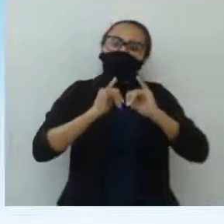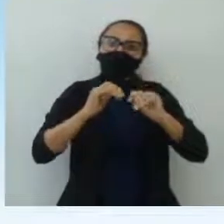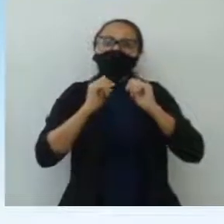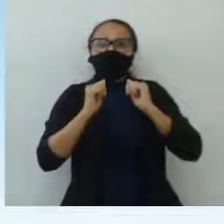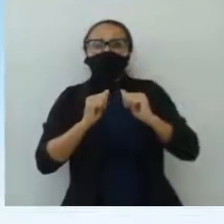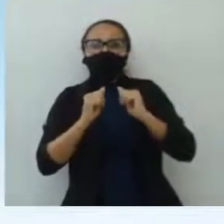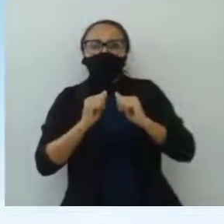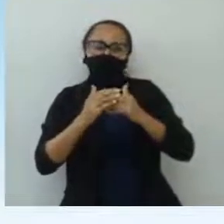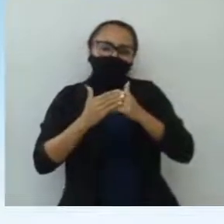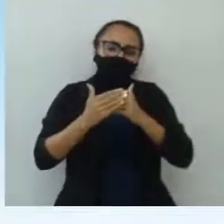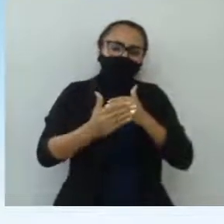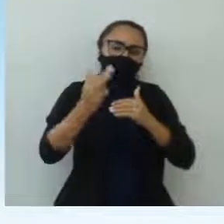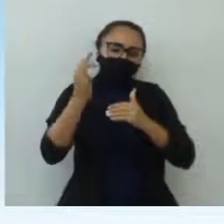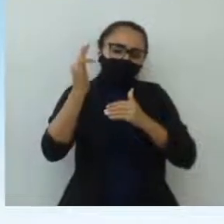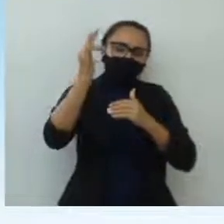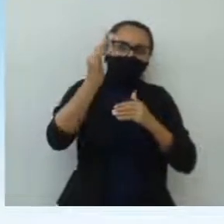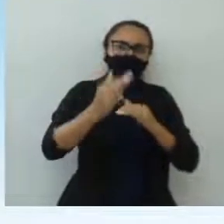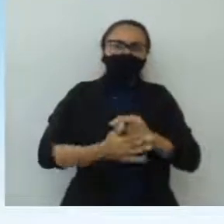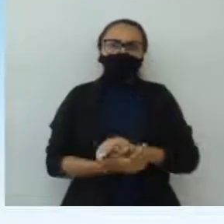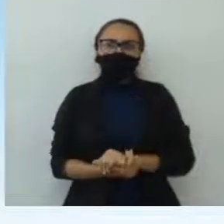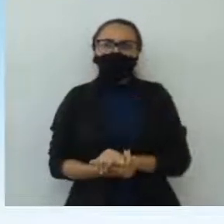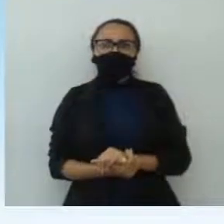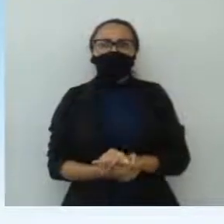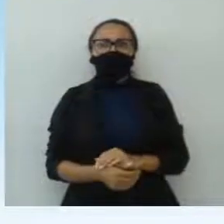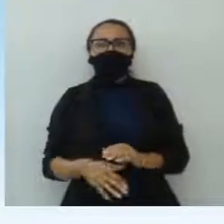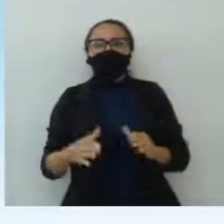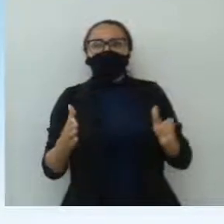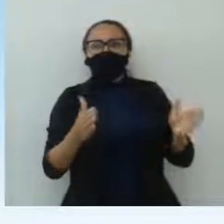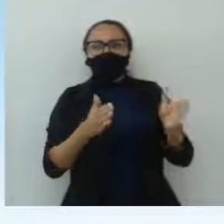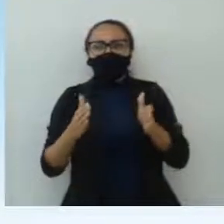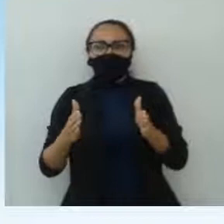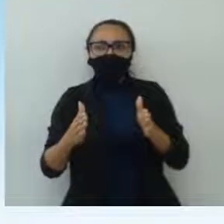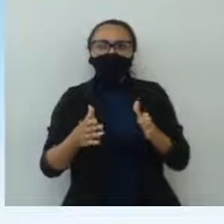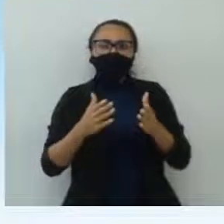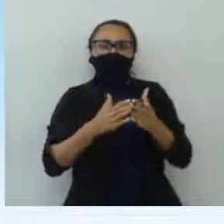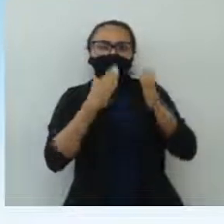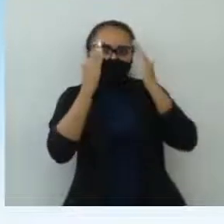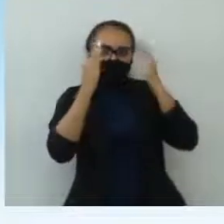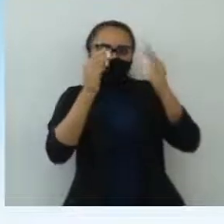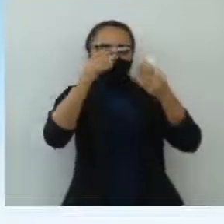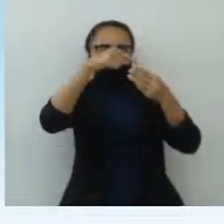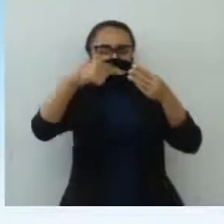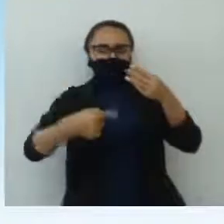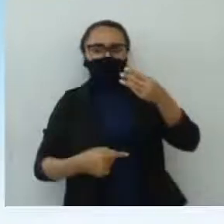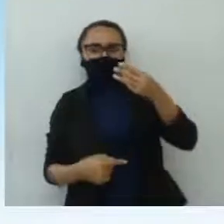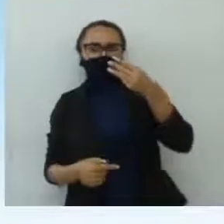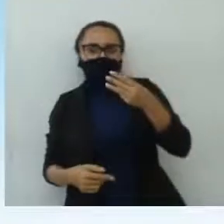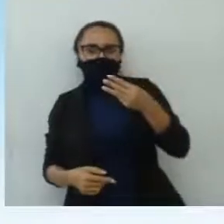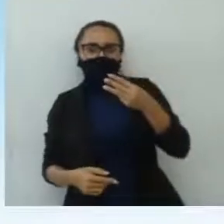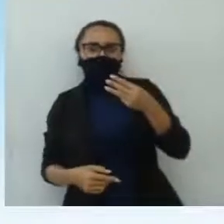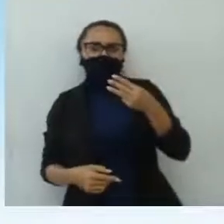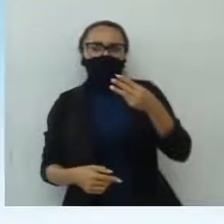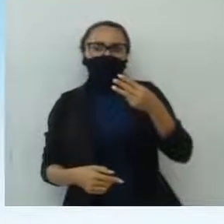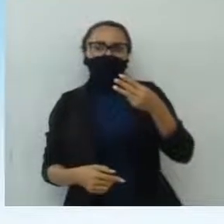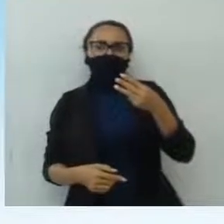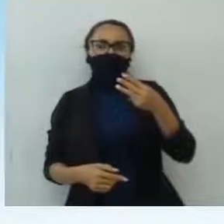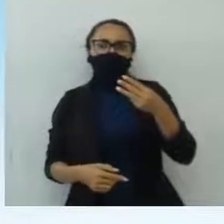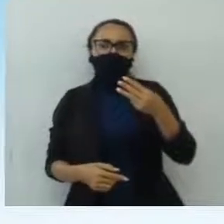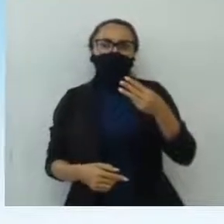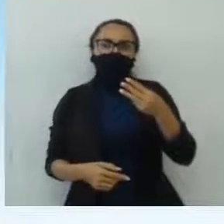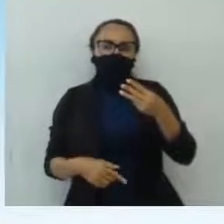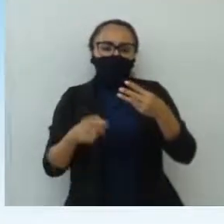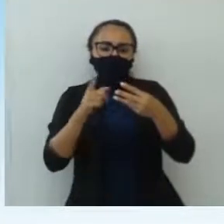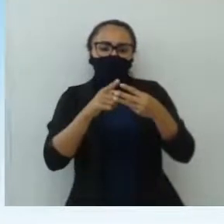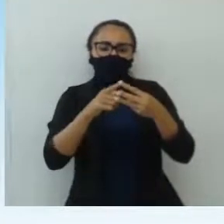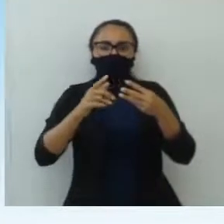vir mais na frente. Então a tragédia clássica obedece a 3 unidades que são imutáveis. A